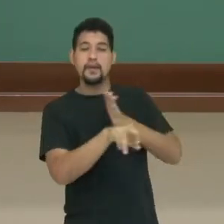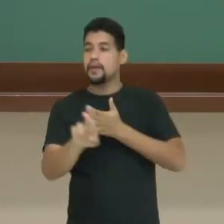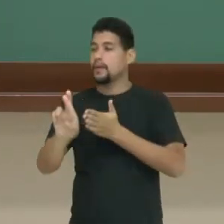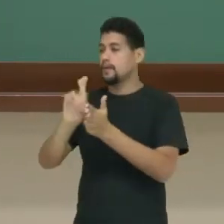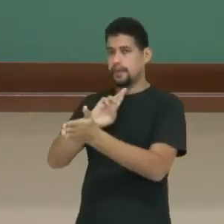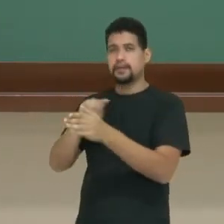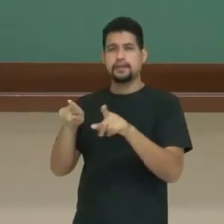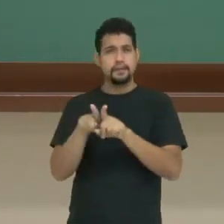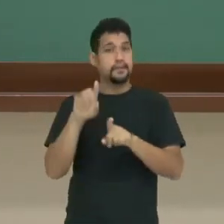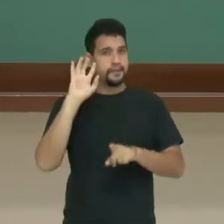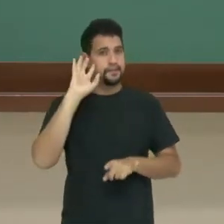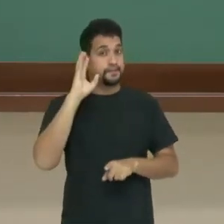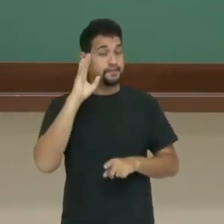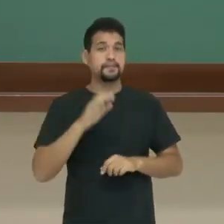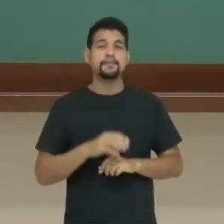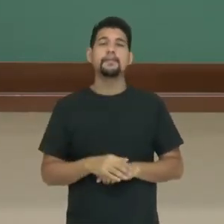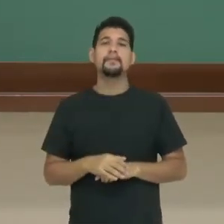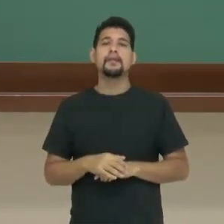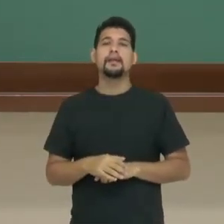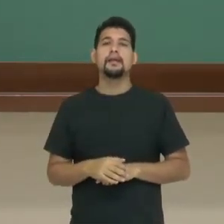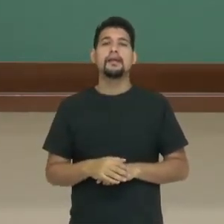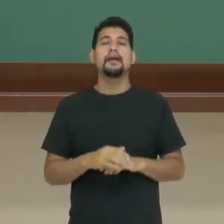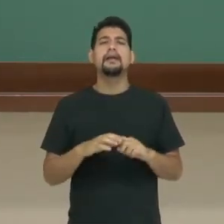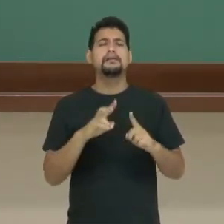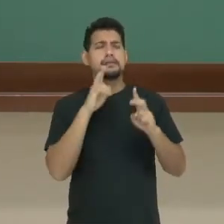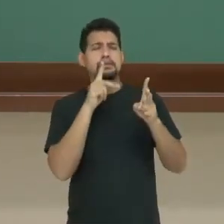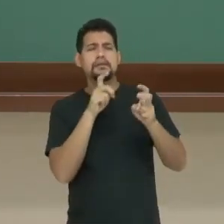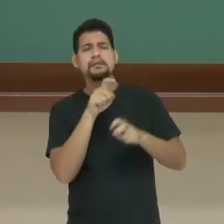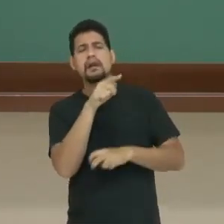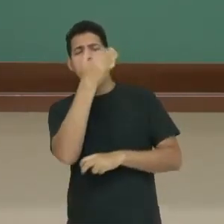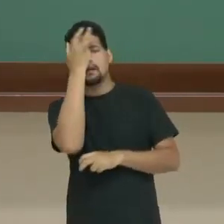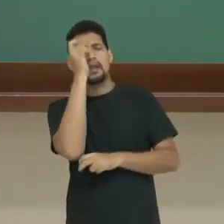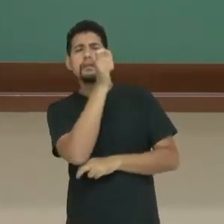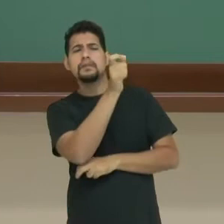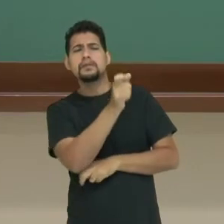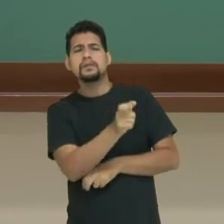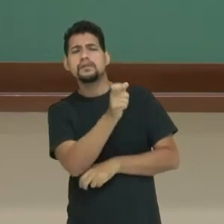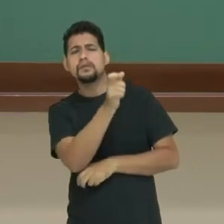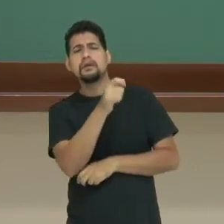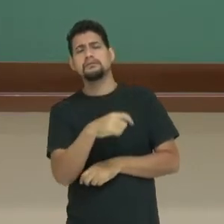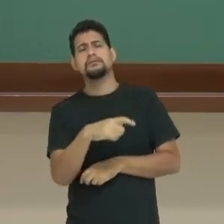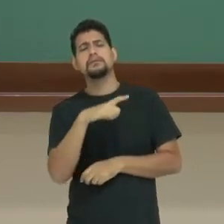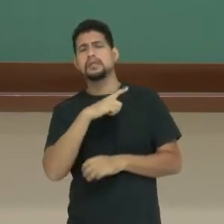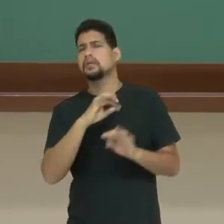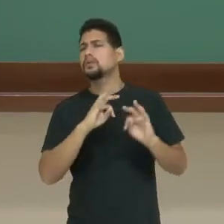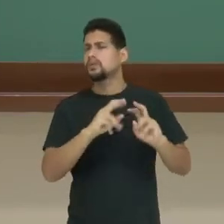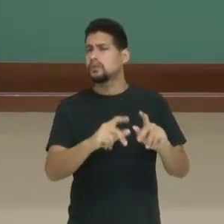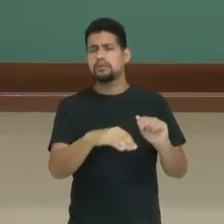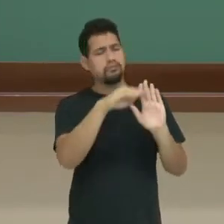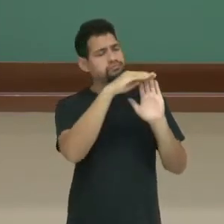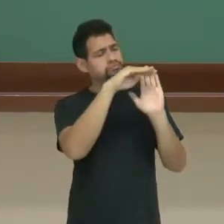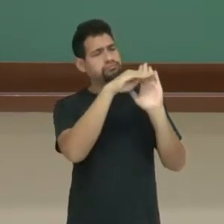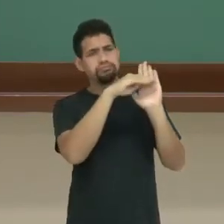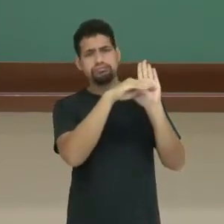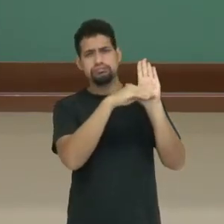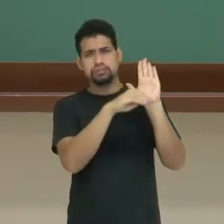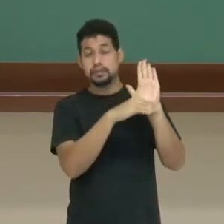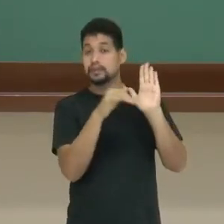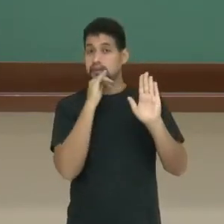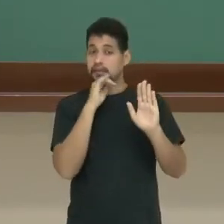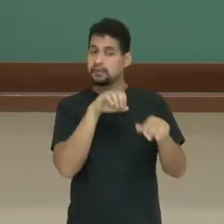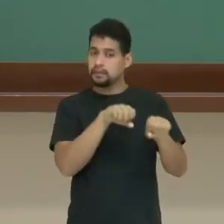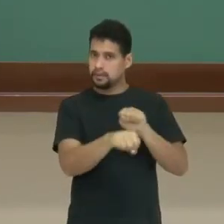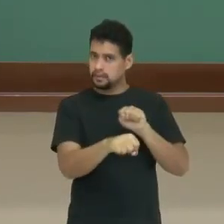do entrevistador para o entrevistado, a fim de ver se aquela pessoa tem todos os requisitos, tanto